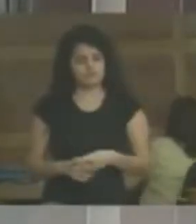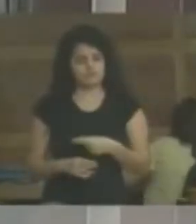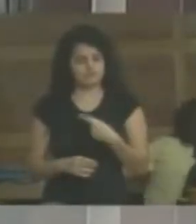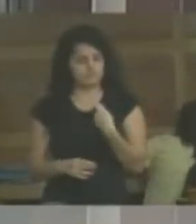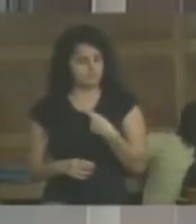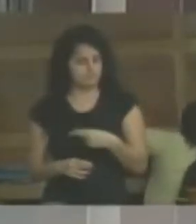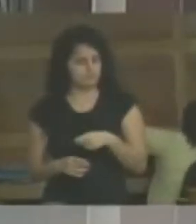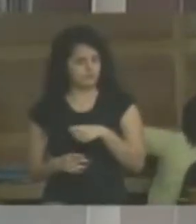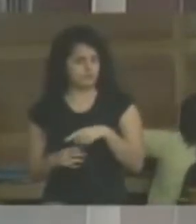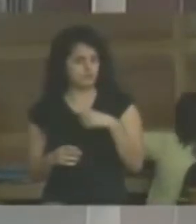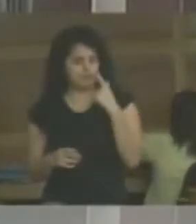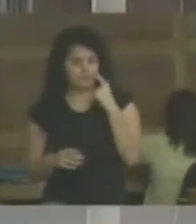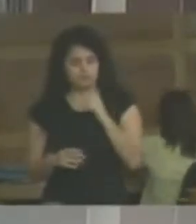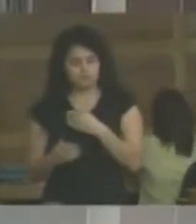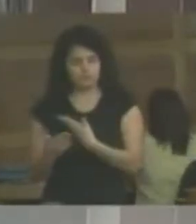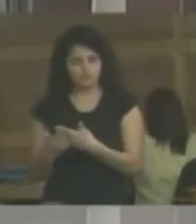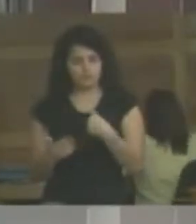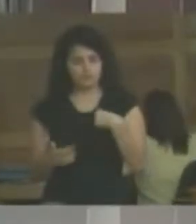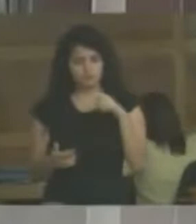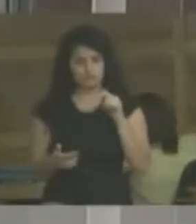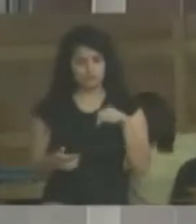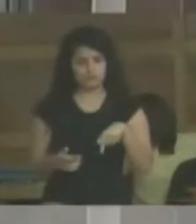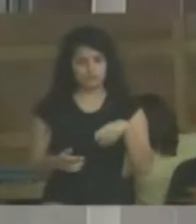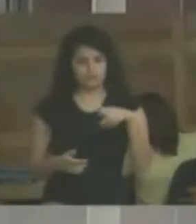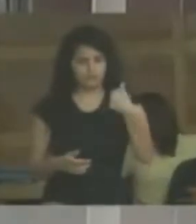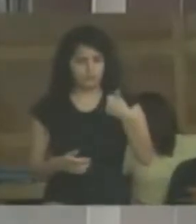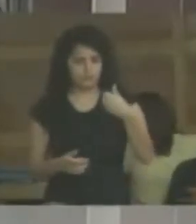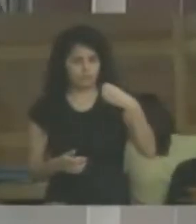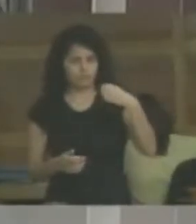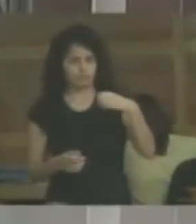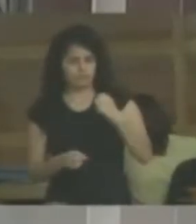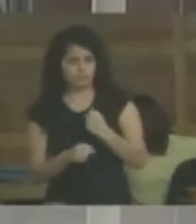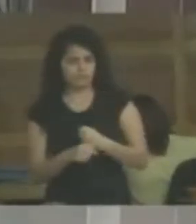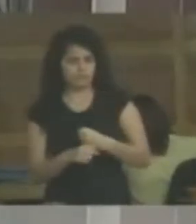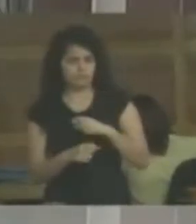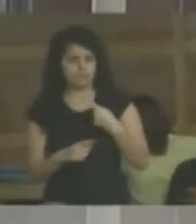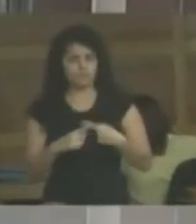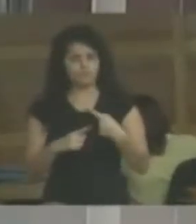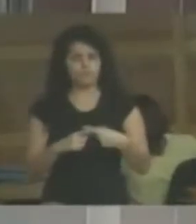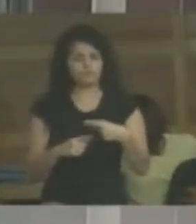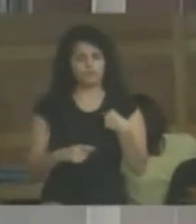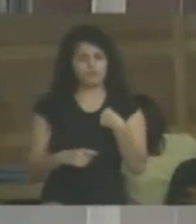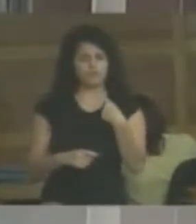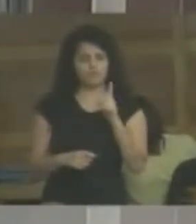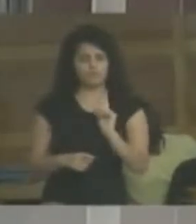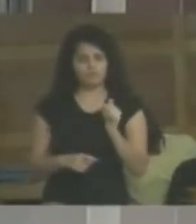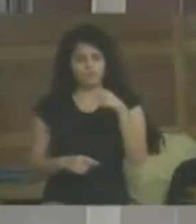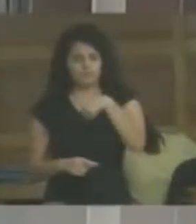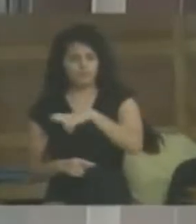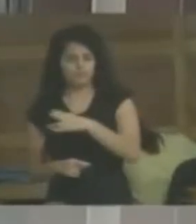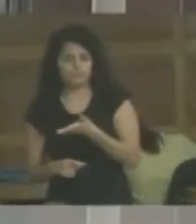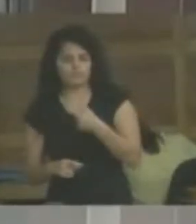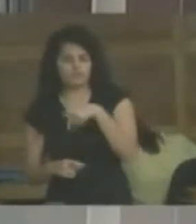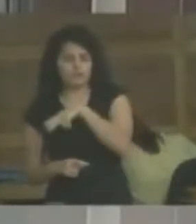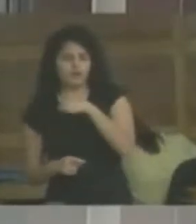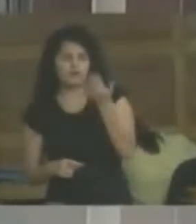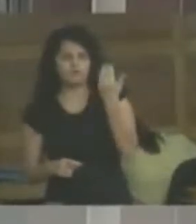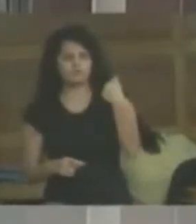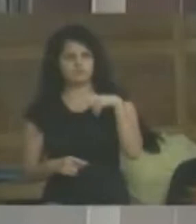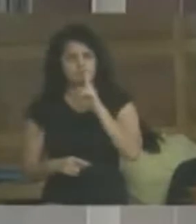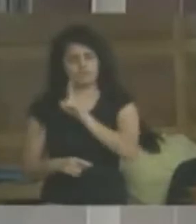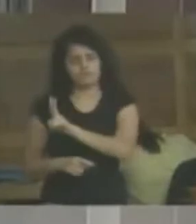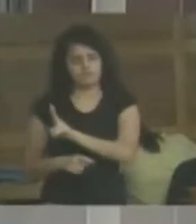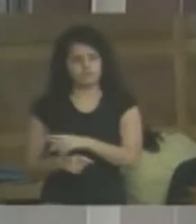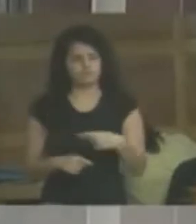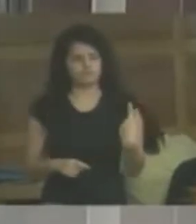isso na Áurea Pires, olha, eu estou aqui há um ano e pouco, por que que eu já não fui lá antes? Por que que eu não fui lá antes ver isso? Então, nós